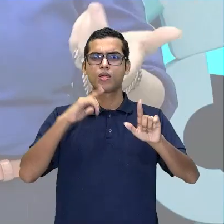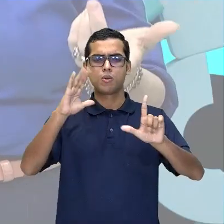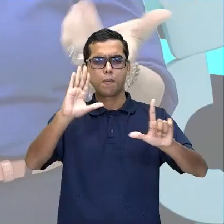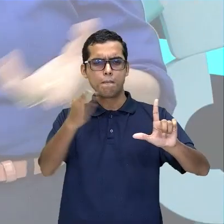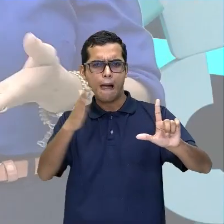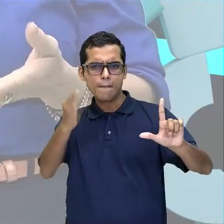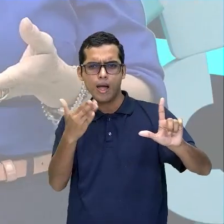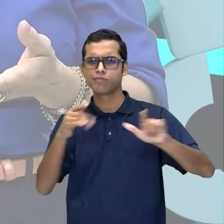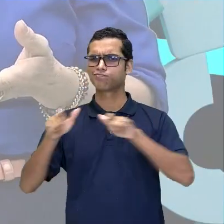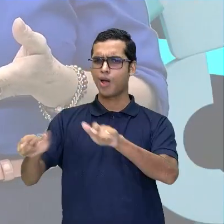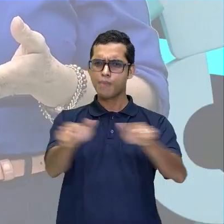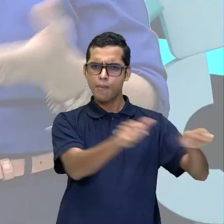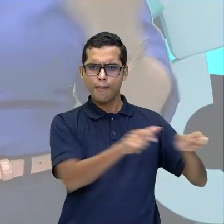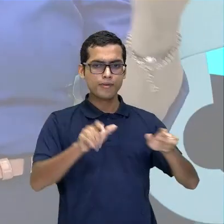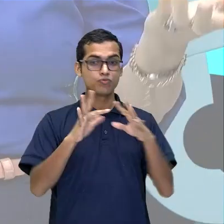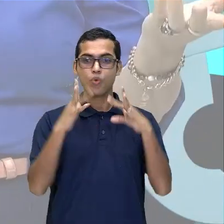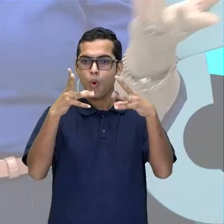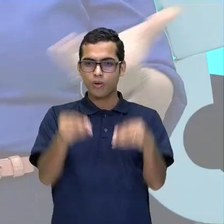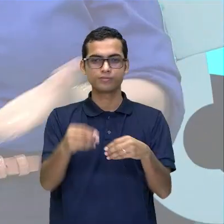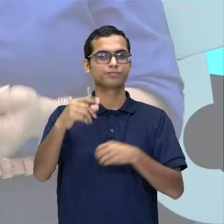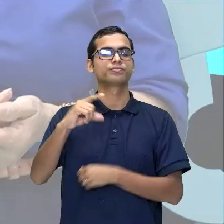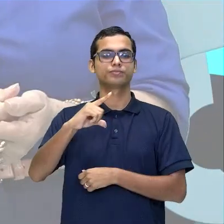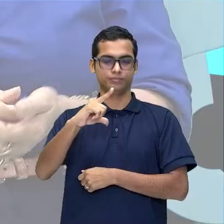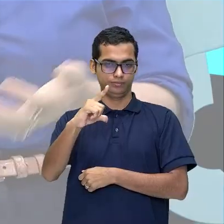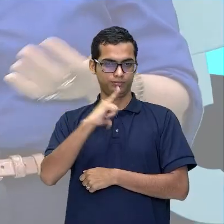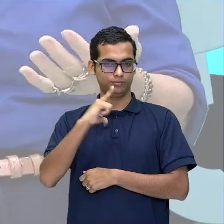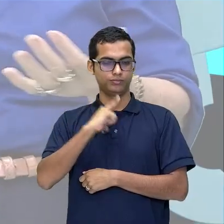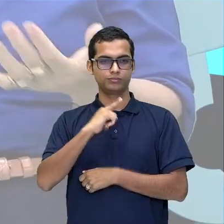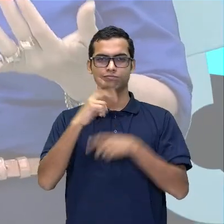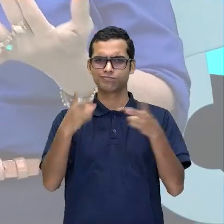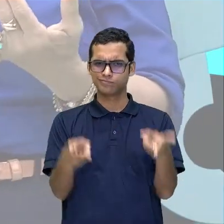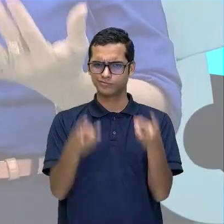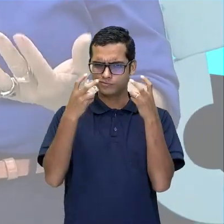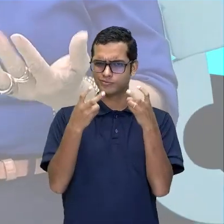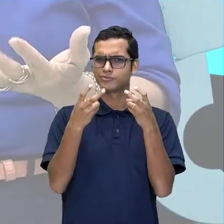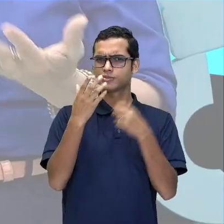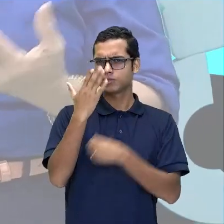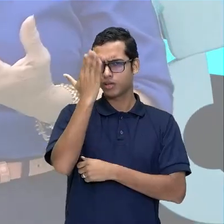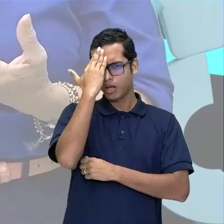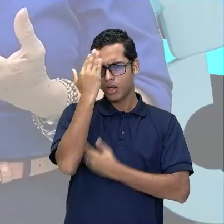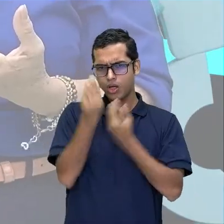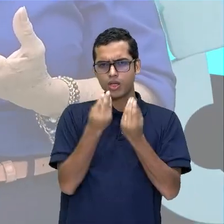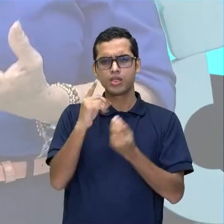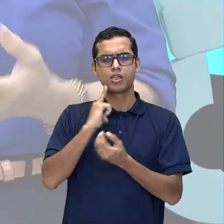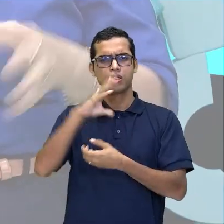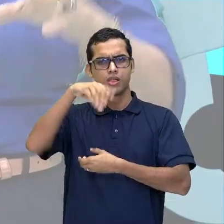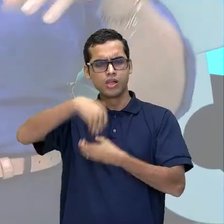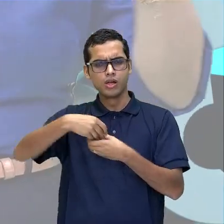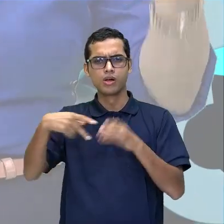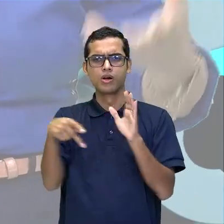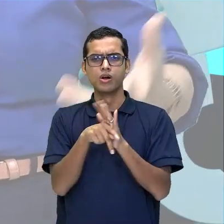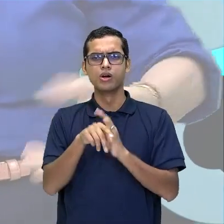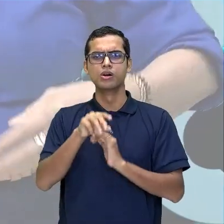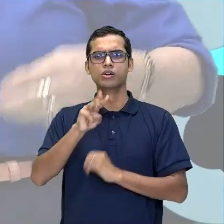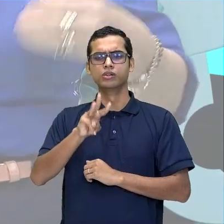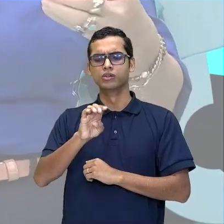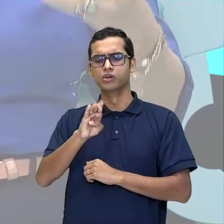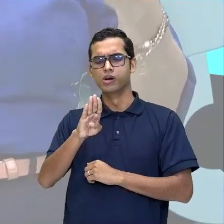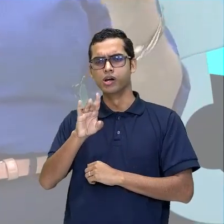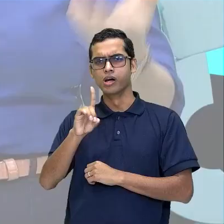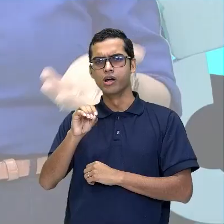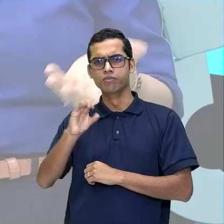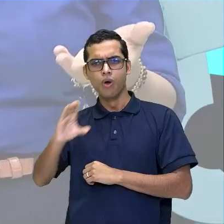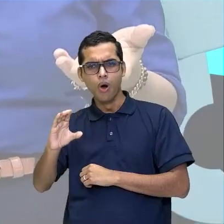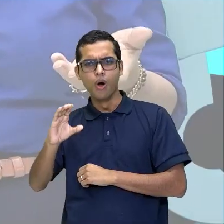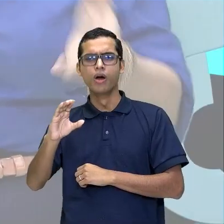nós a reconhecemos. Onde você pode encontrá-la? Está no WebDoc, que emociona e